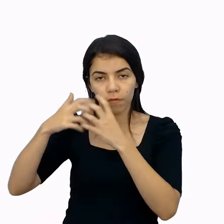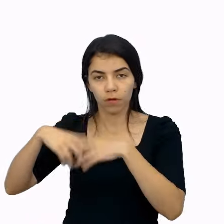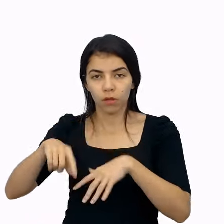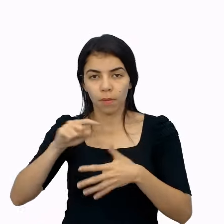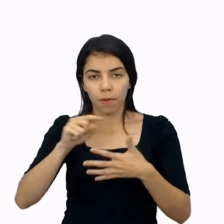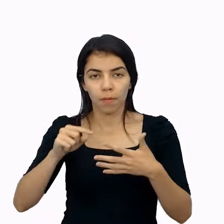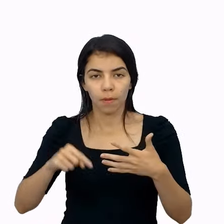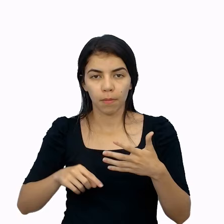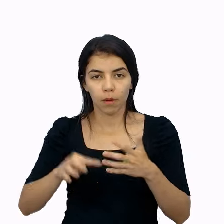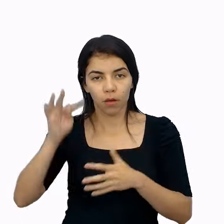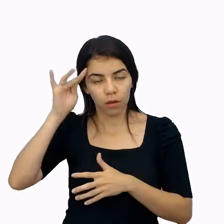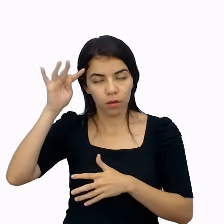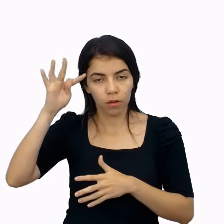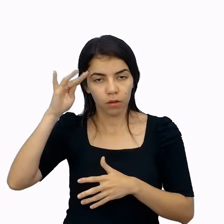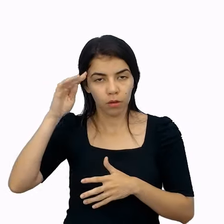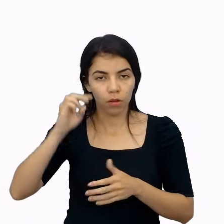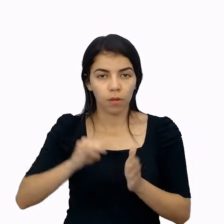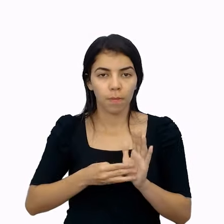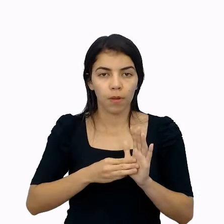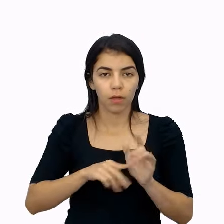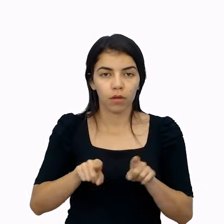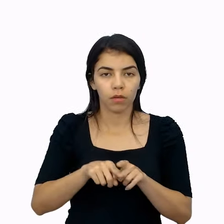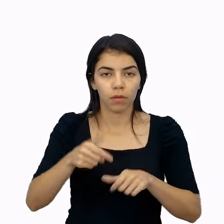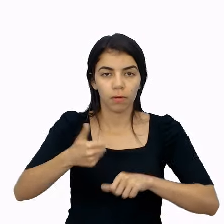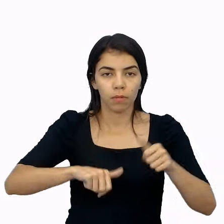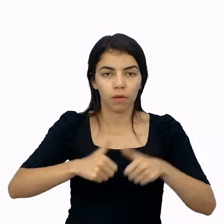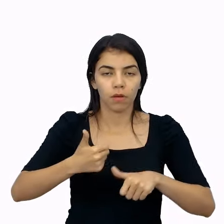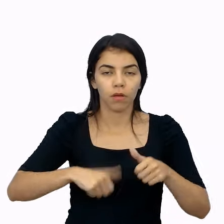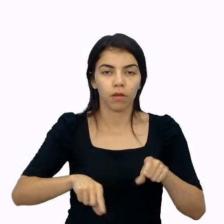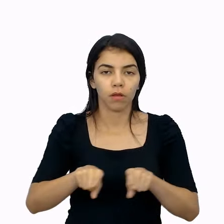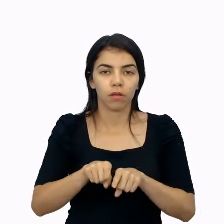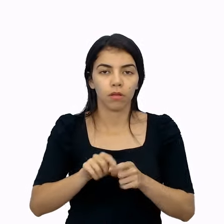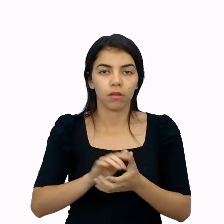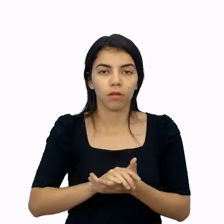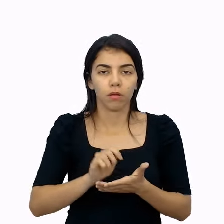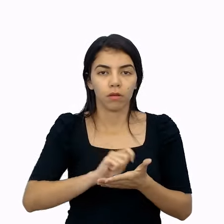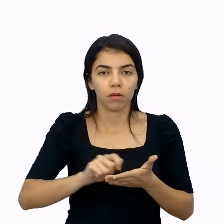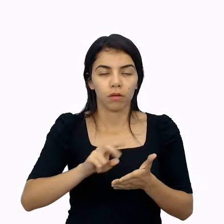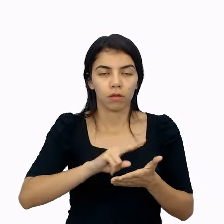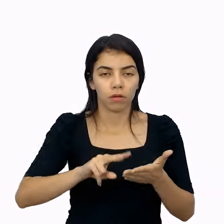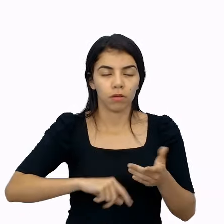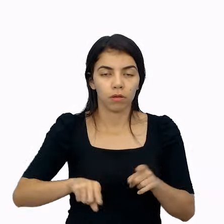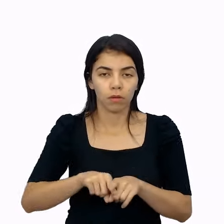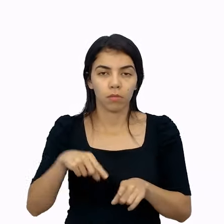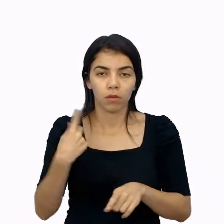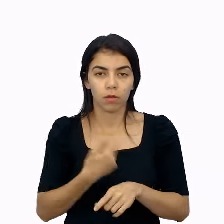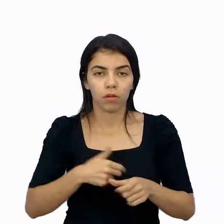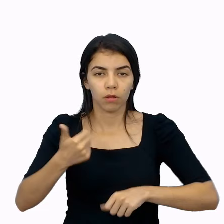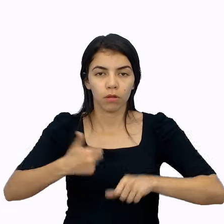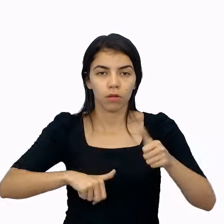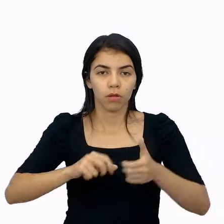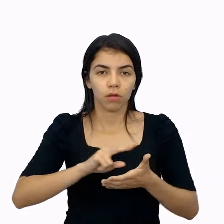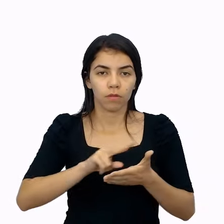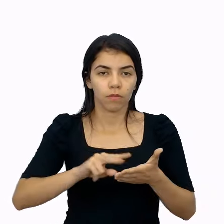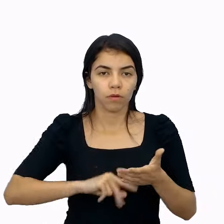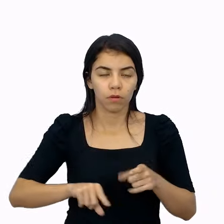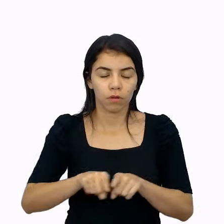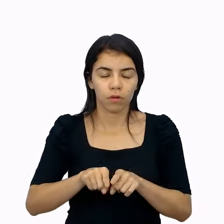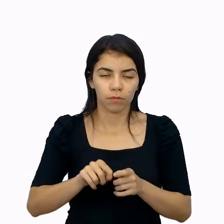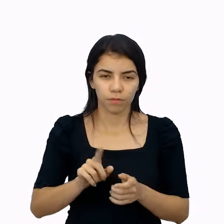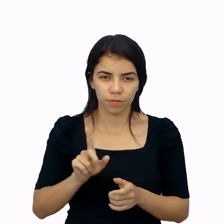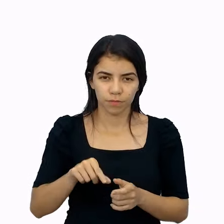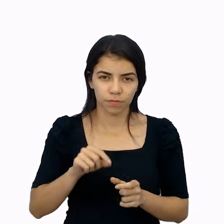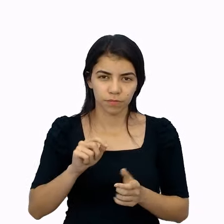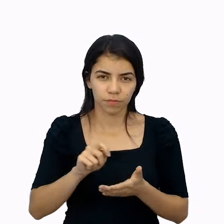aspectos teóricos e metodológicos, pensando na avaliação das práticas leituras e escrita, analisamos atividades de leitura, bem como